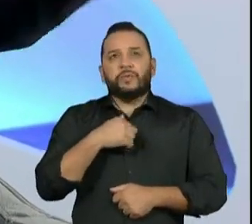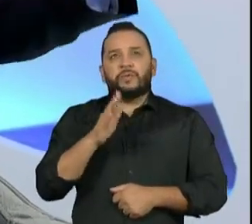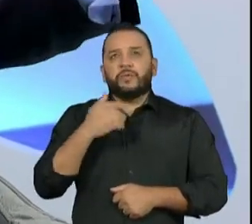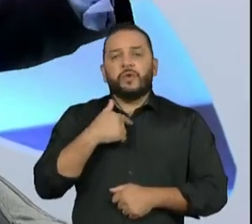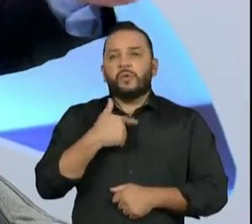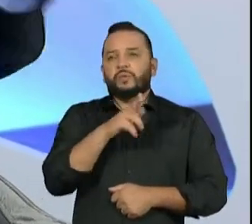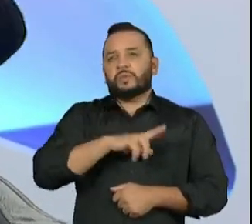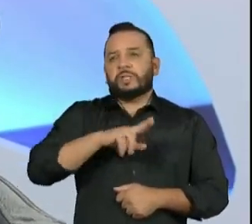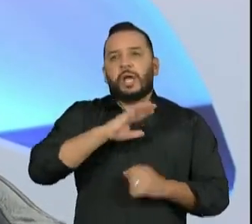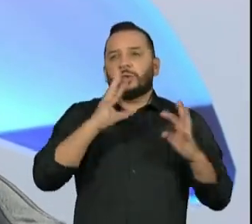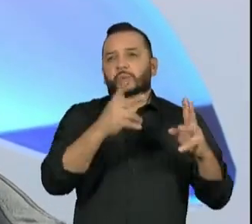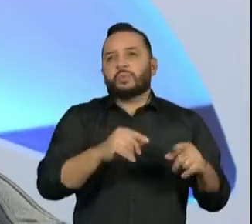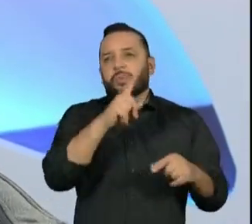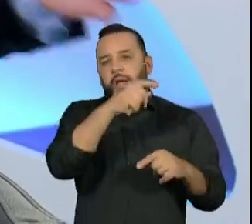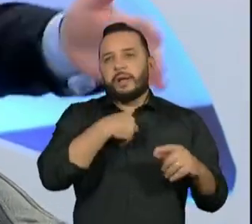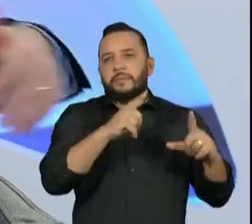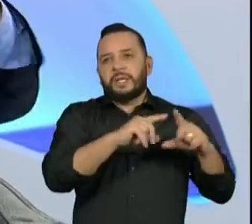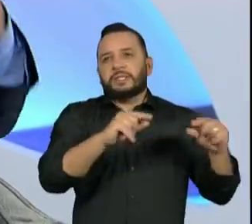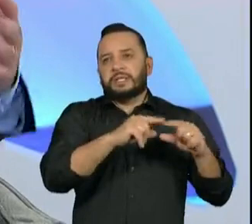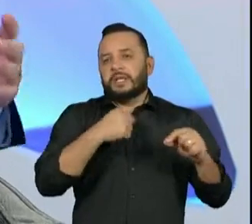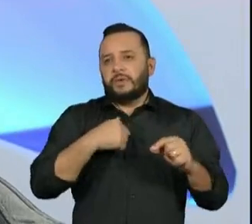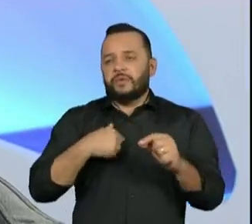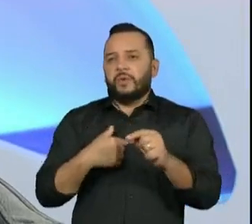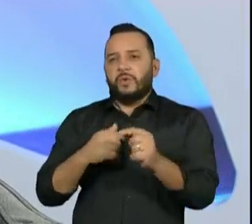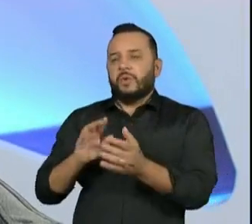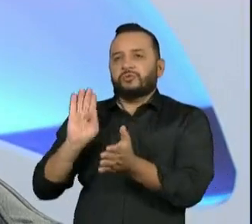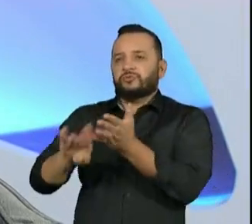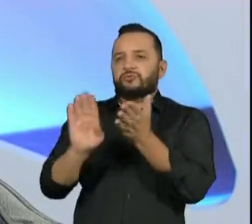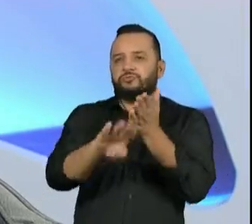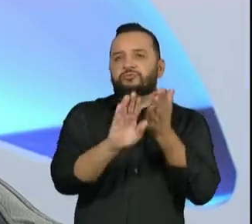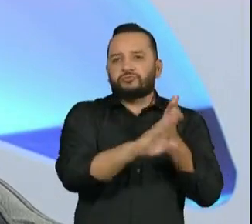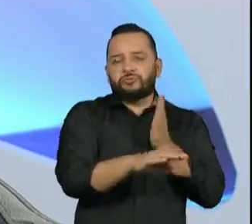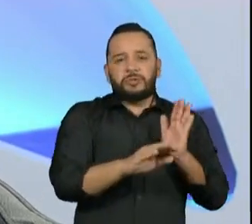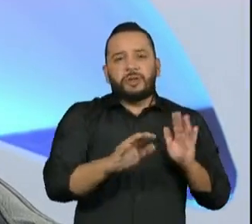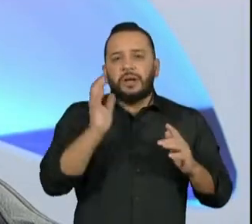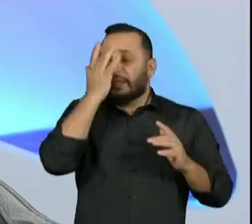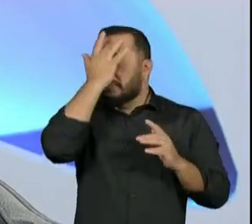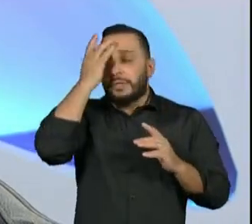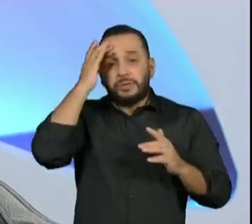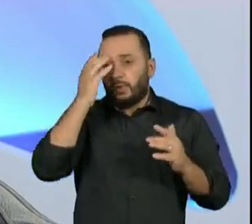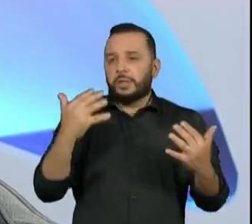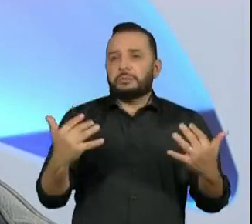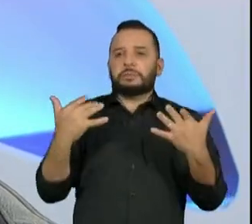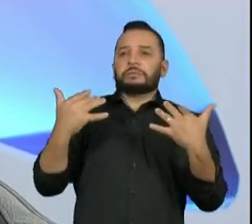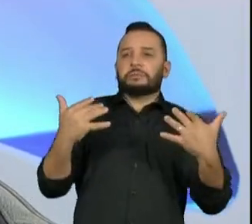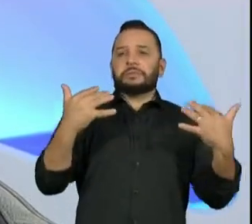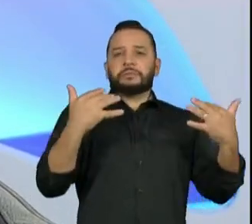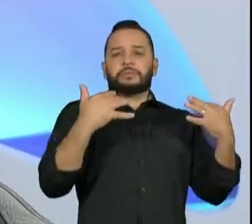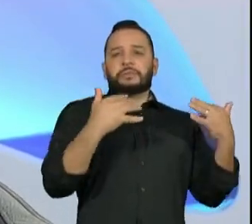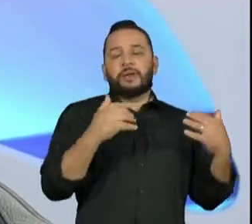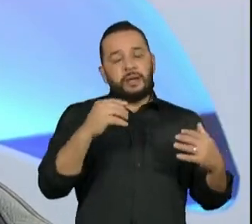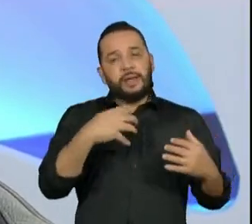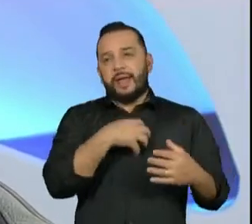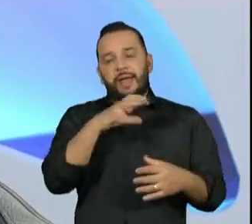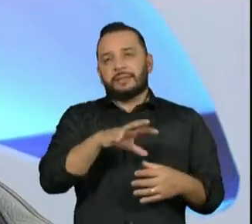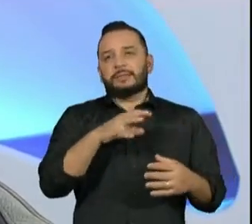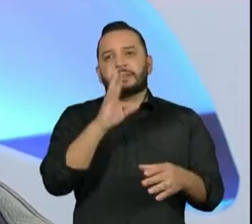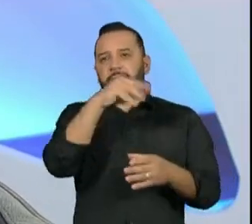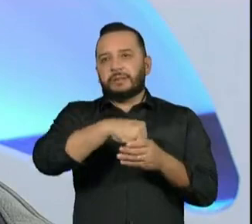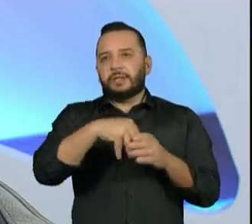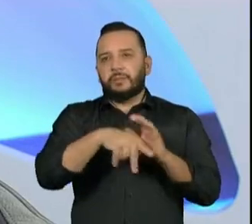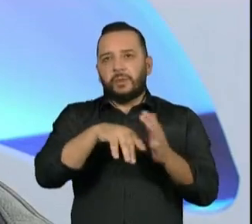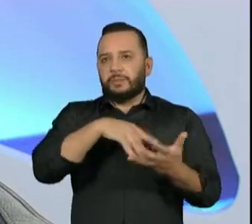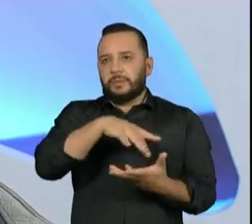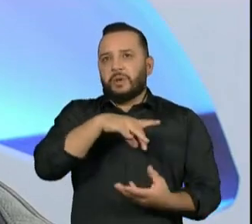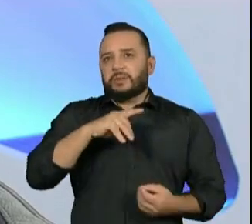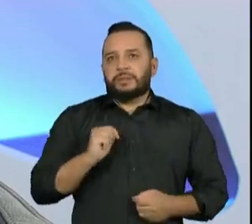Brasília ou em Washington, vou fazer a limpeza, etc. Ou seja, o populismo faz parte das democracias e pode